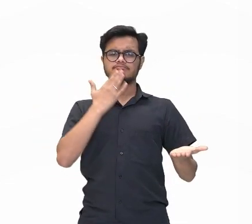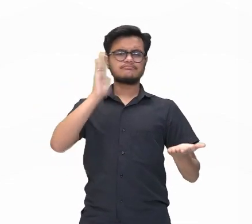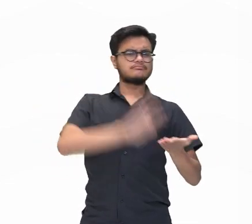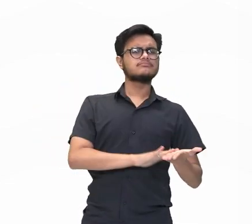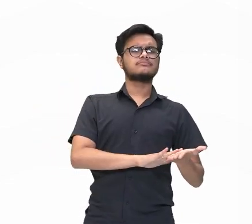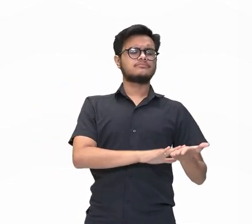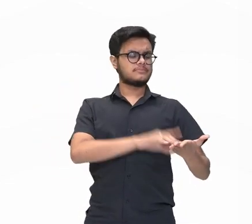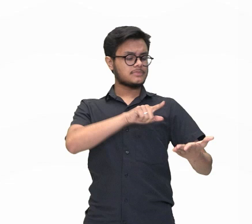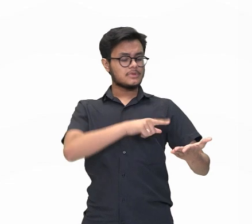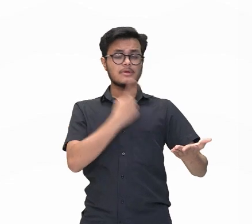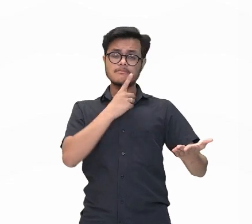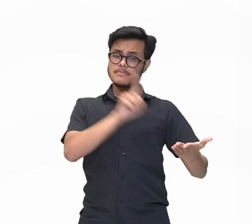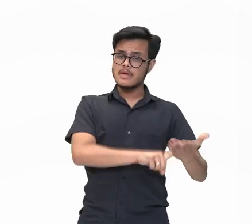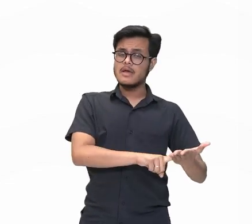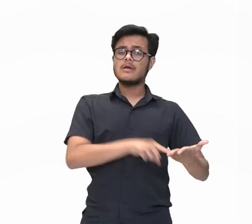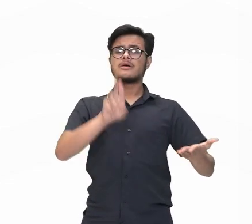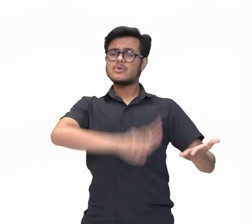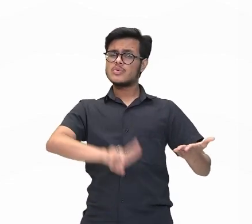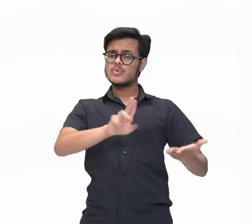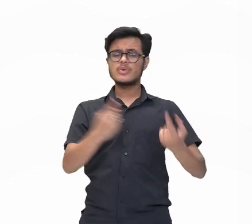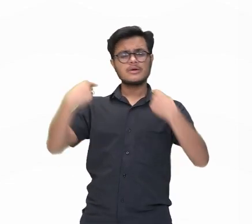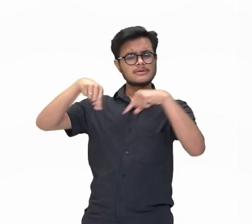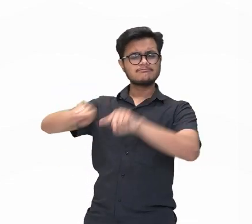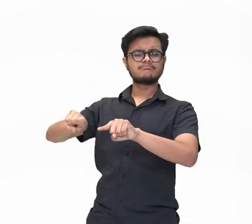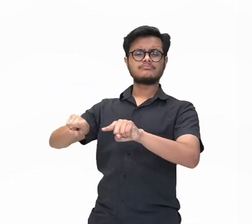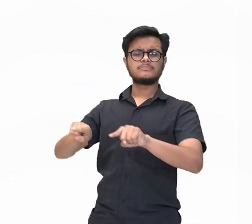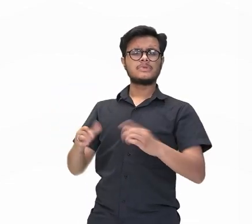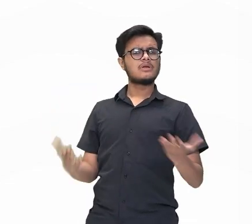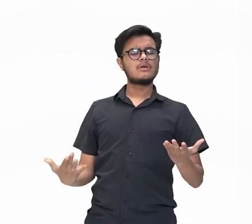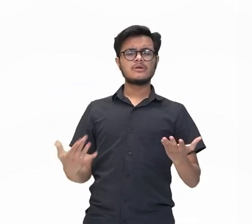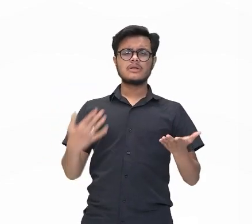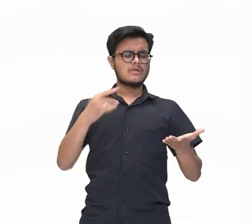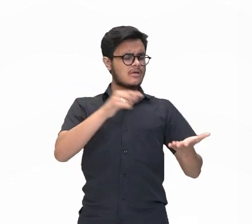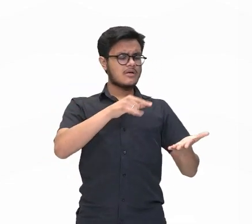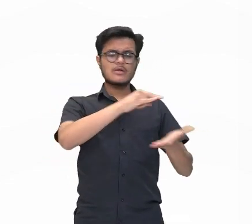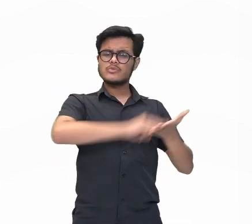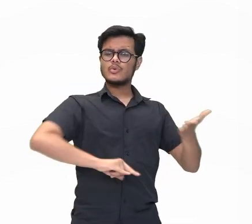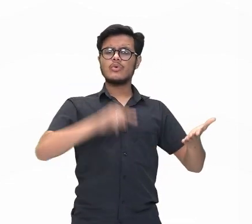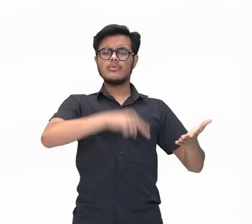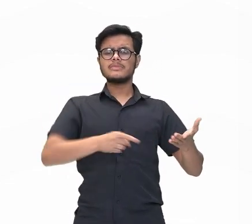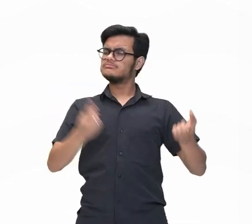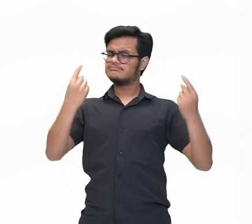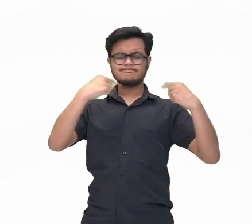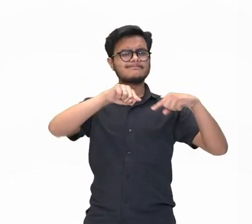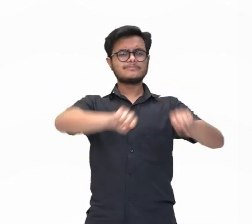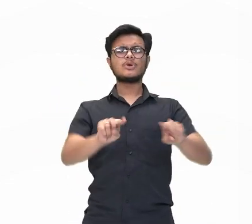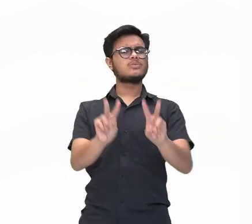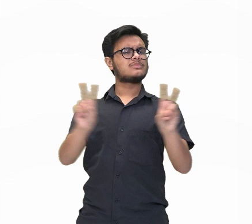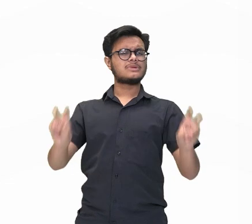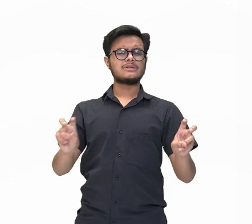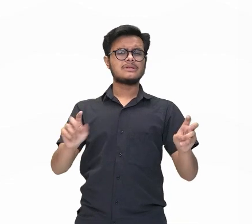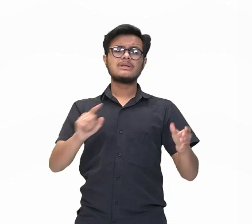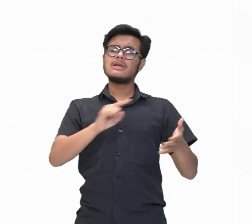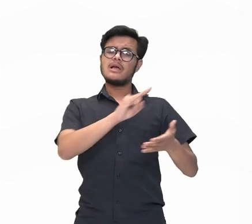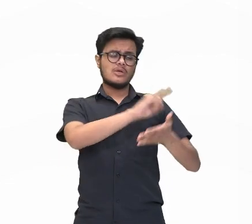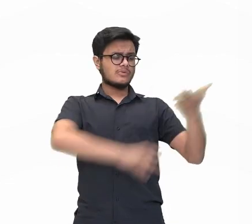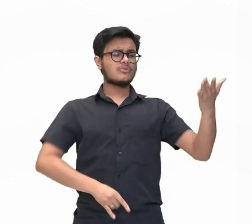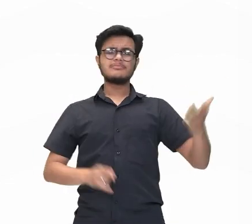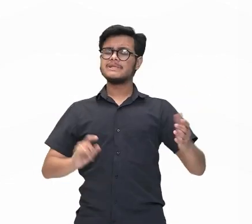texto reivindicatório. Carta de reclamação, né? Outra forma.